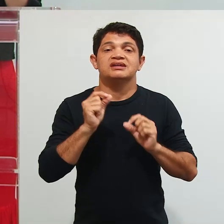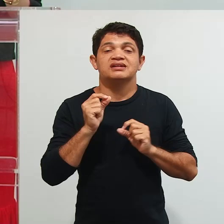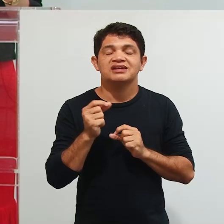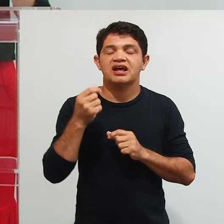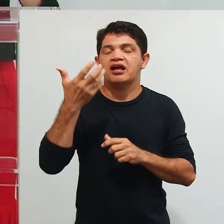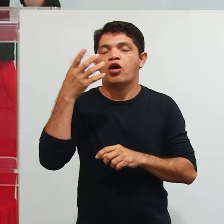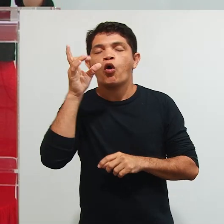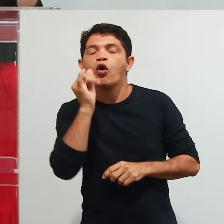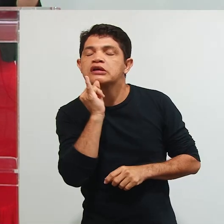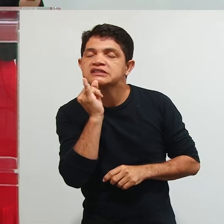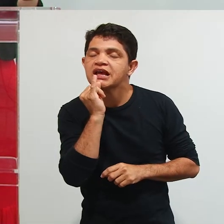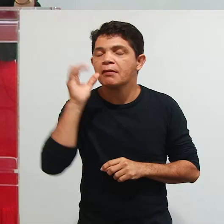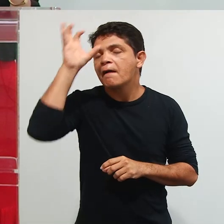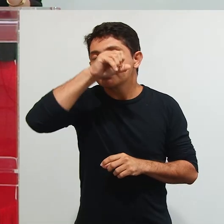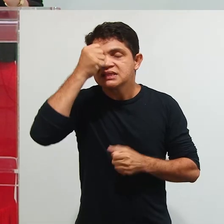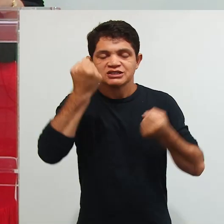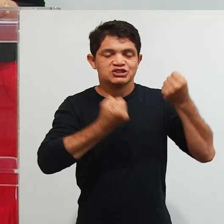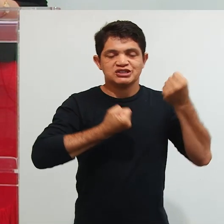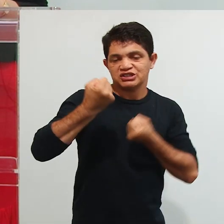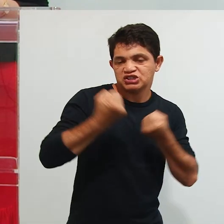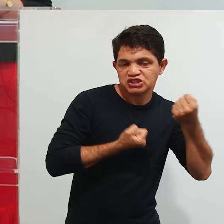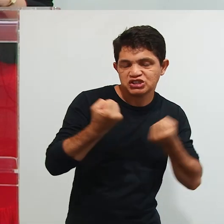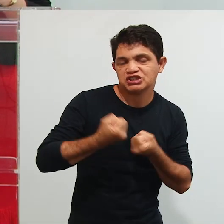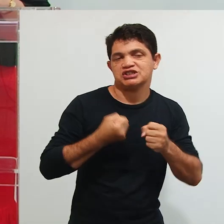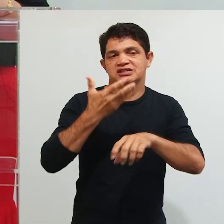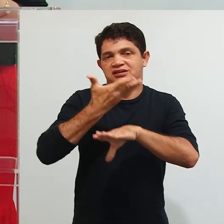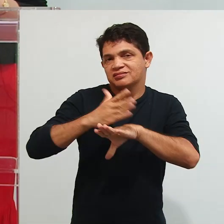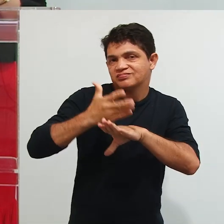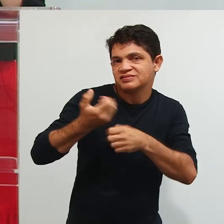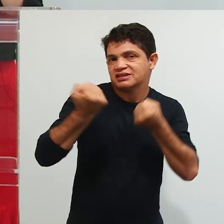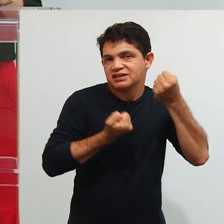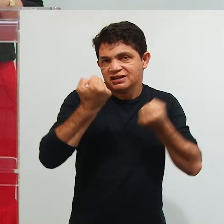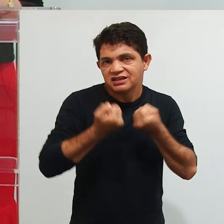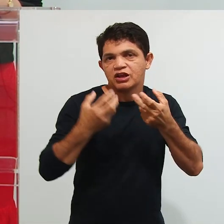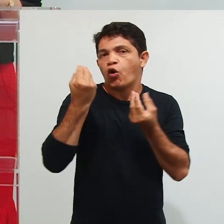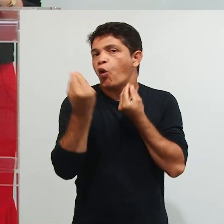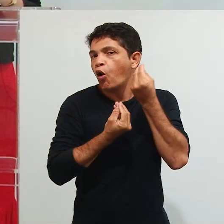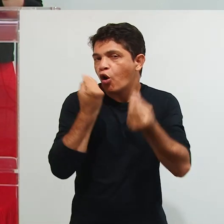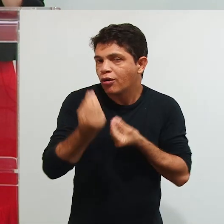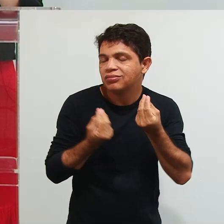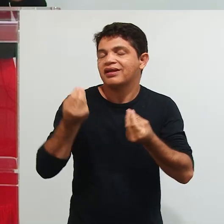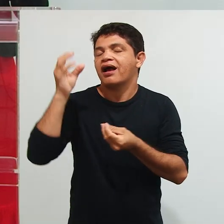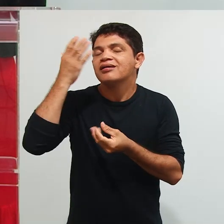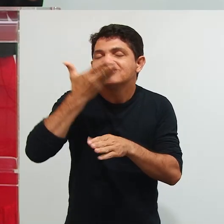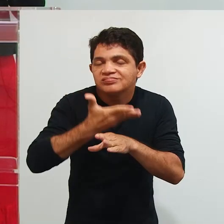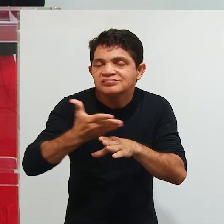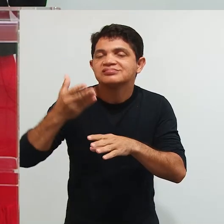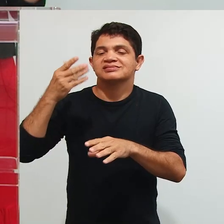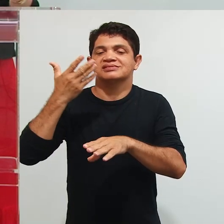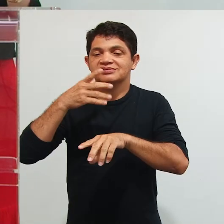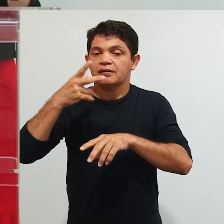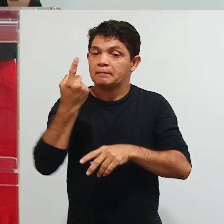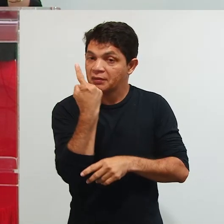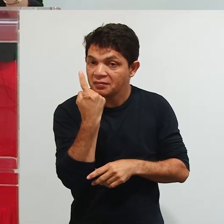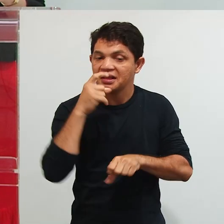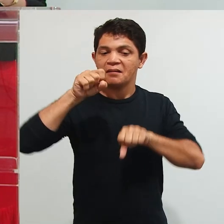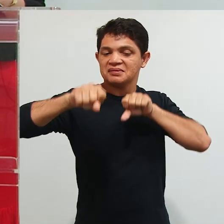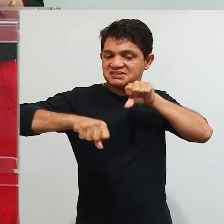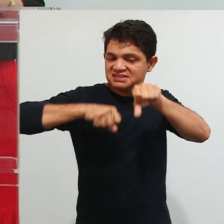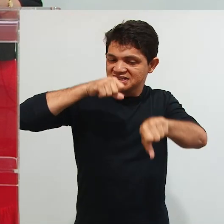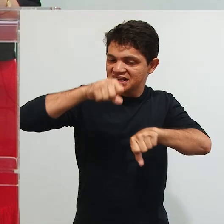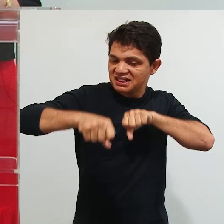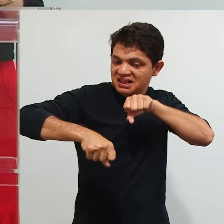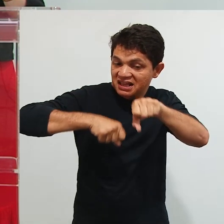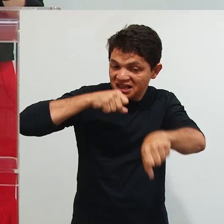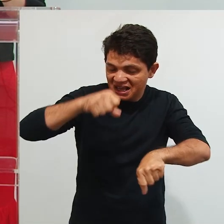a dirigir ou a andar de bicicleta, é o primeiro momento que a gente está começando a andar de bicicleta, por exemplo.